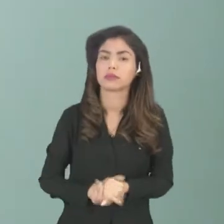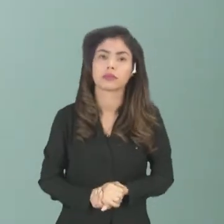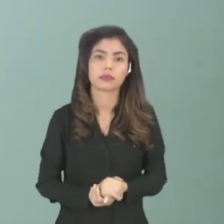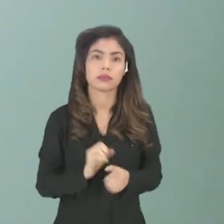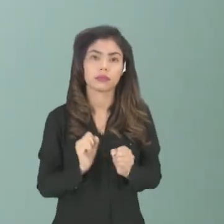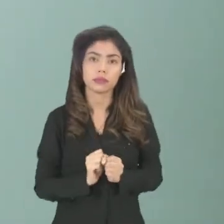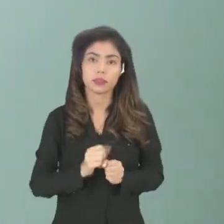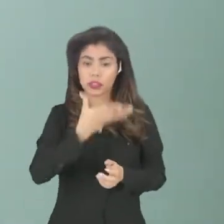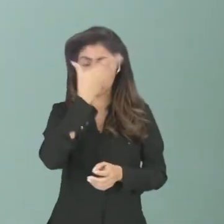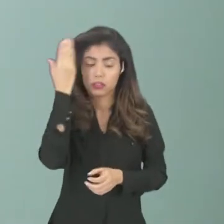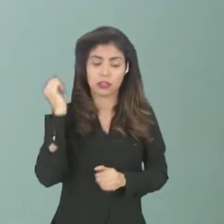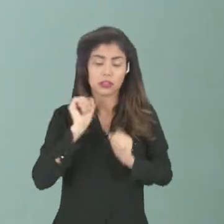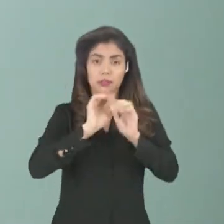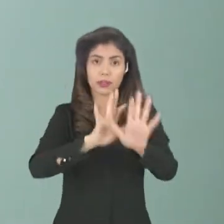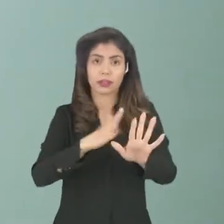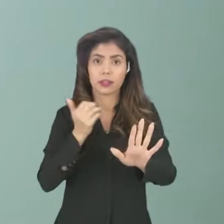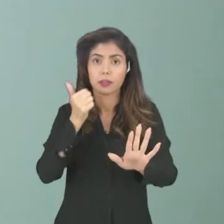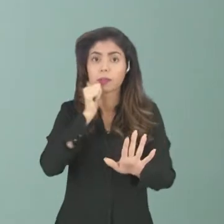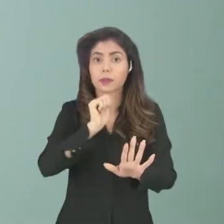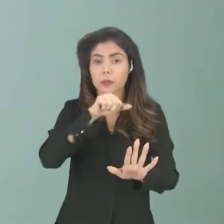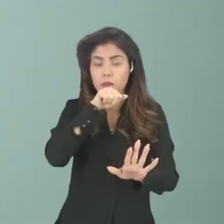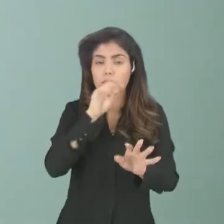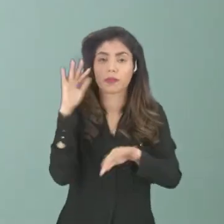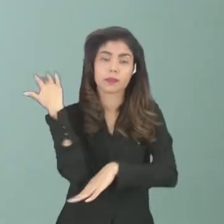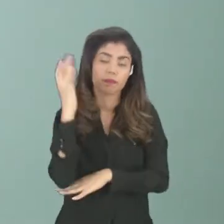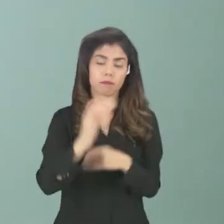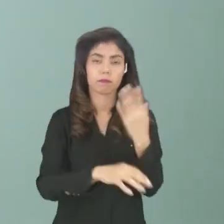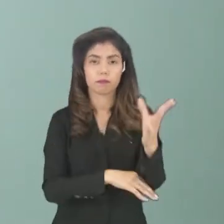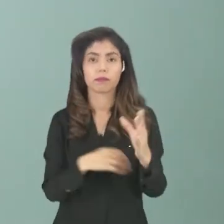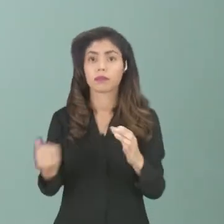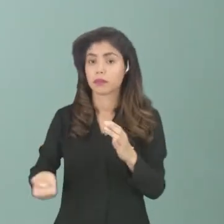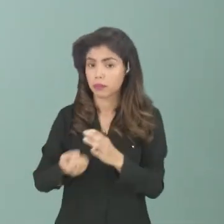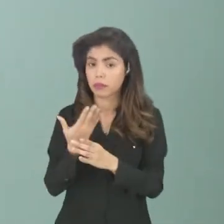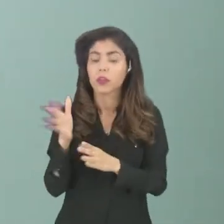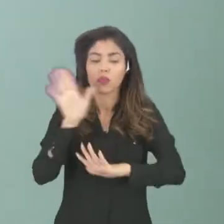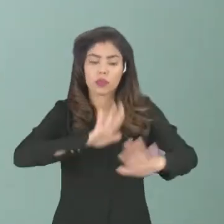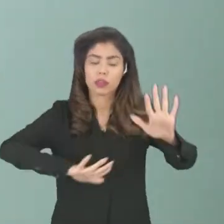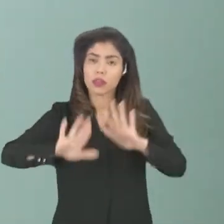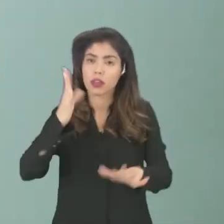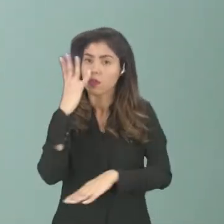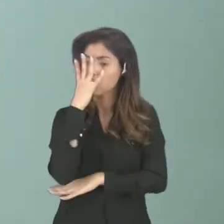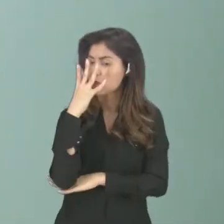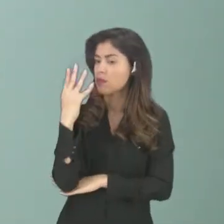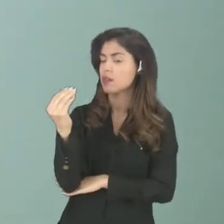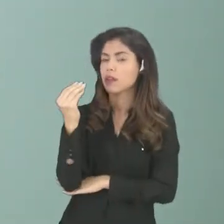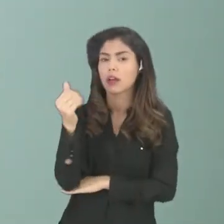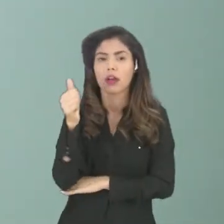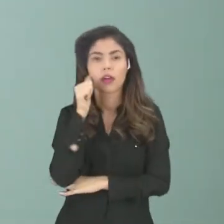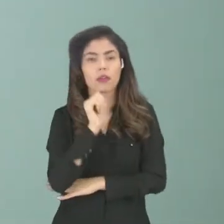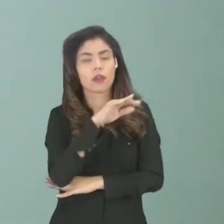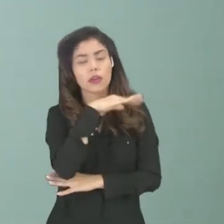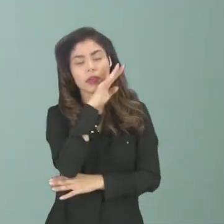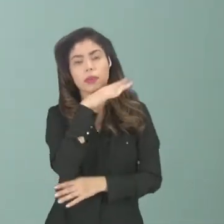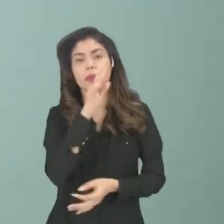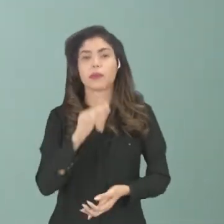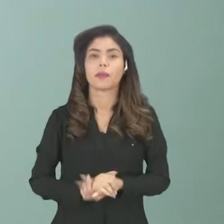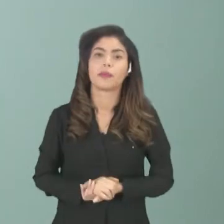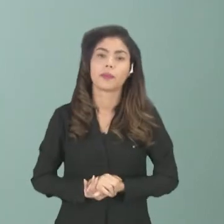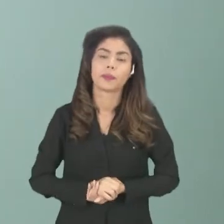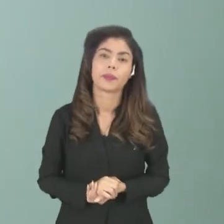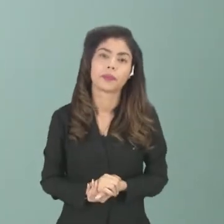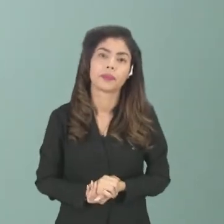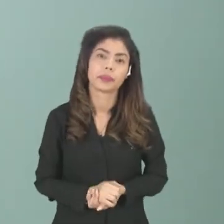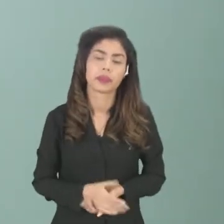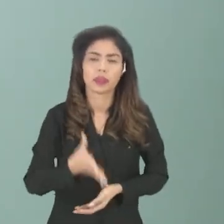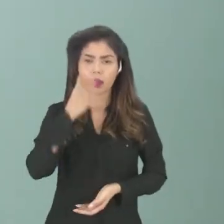provavelmente foi abandonado pela mãe na floresta, e ele foi criado por uma loba, por exemplo, por um animal selvagem. E